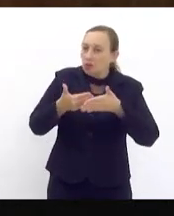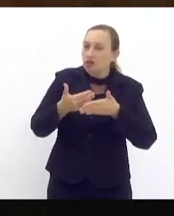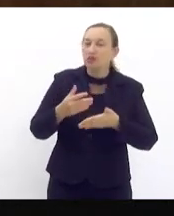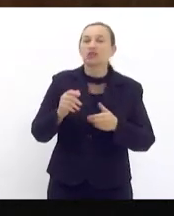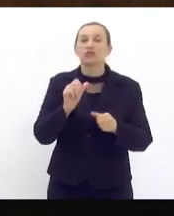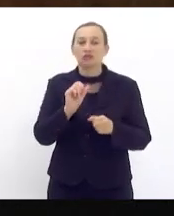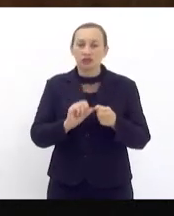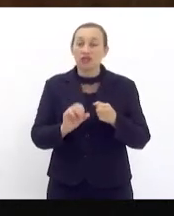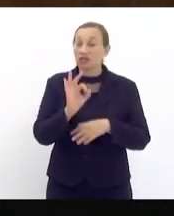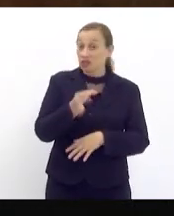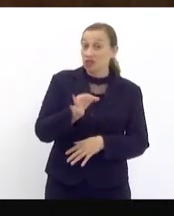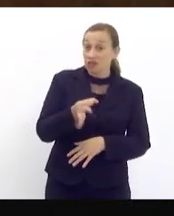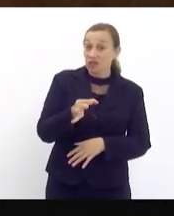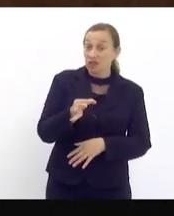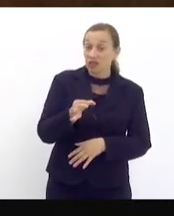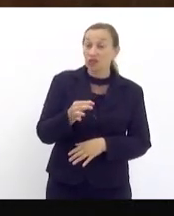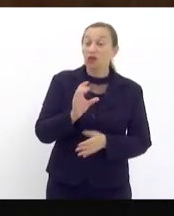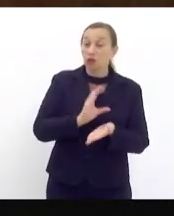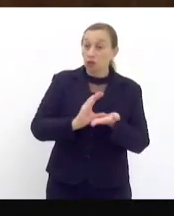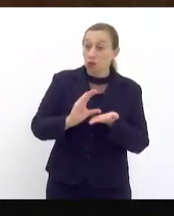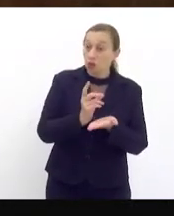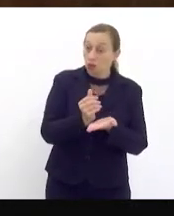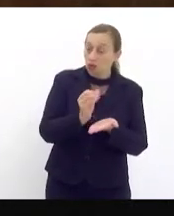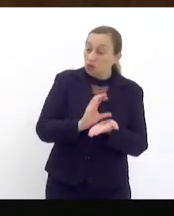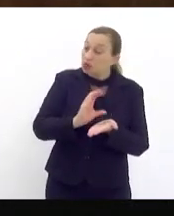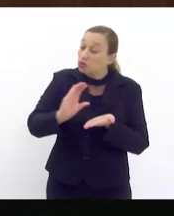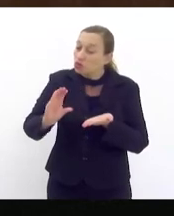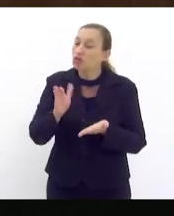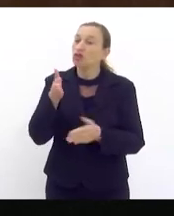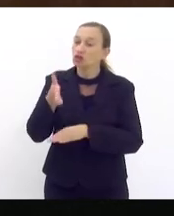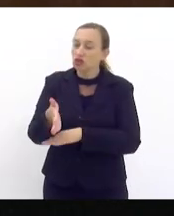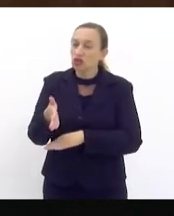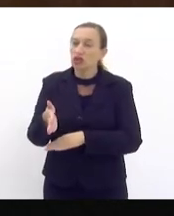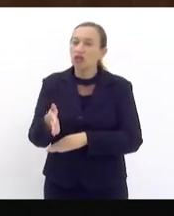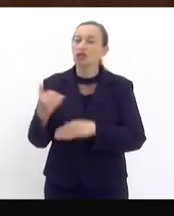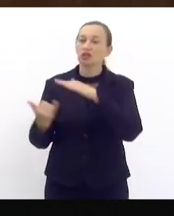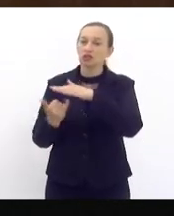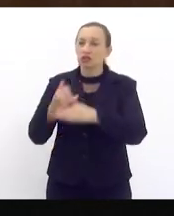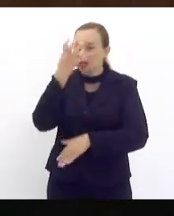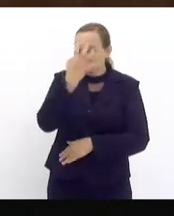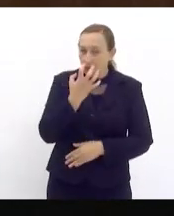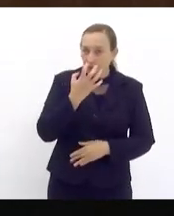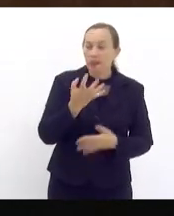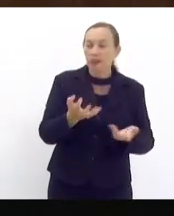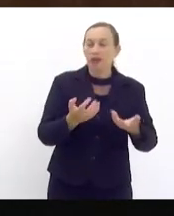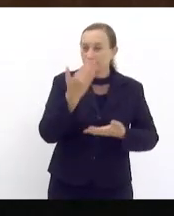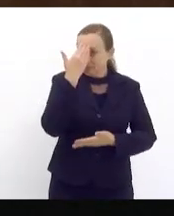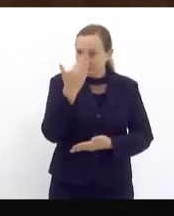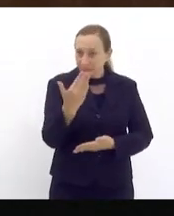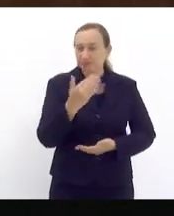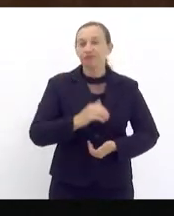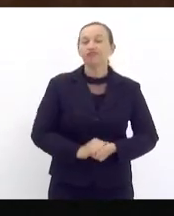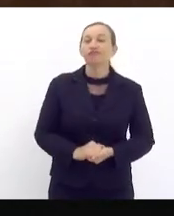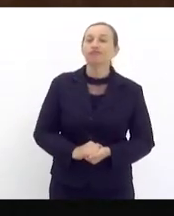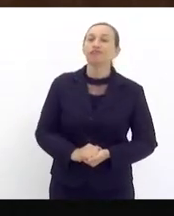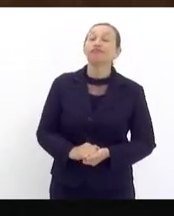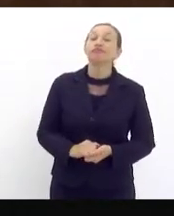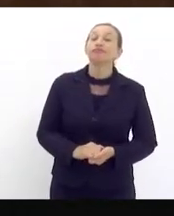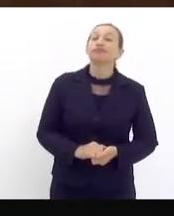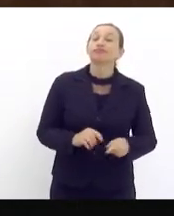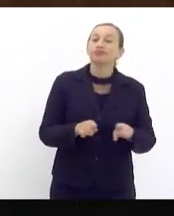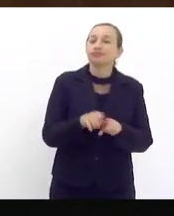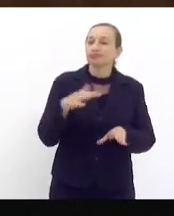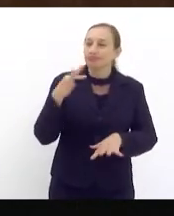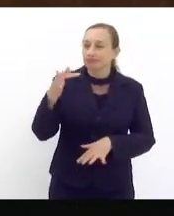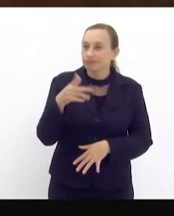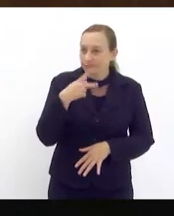fazer com que de fato os recursos cheguem da maneira correta para as instituições sérias então quero lhe agradecer por isso e dizer também só